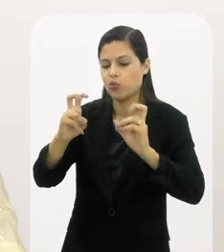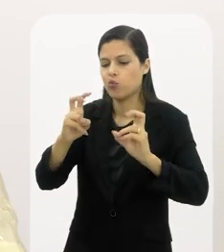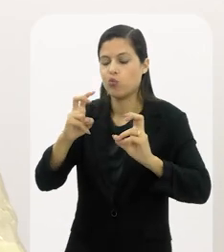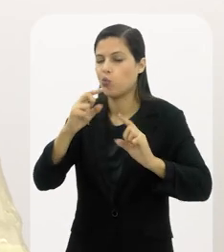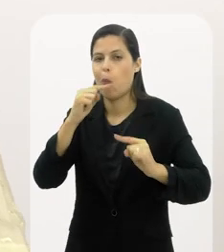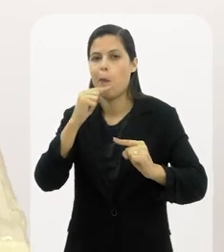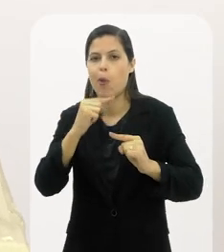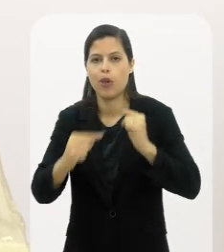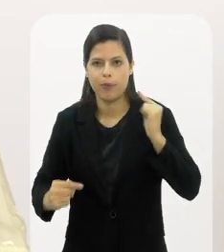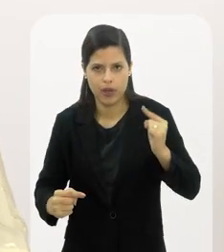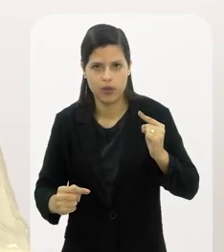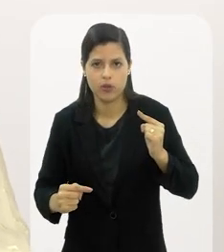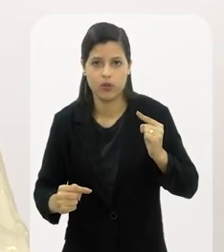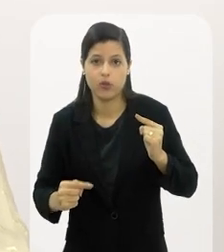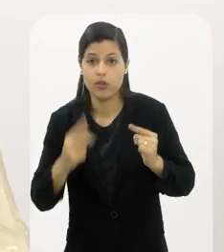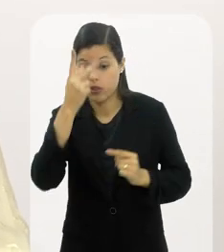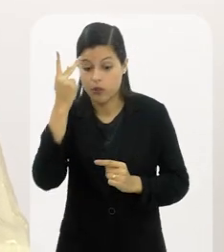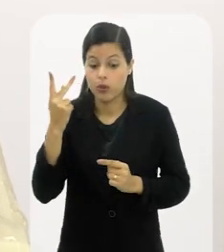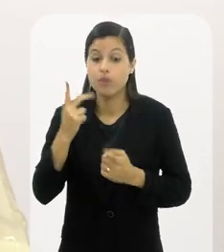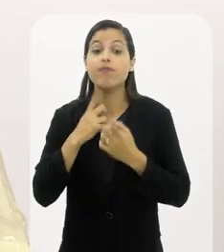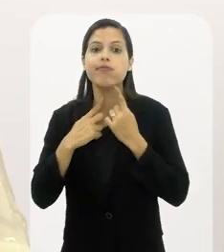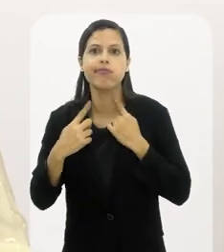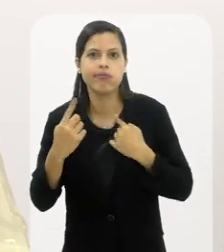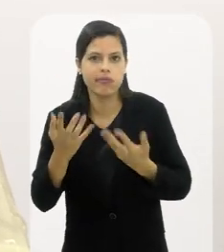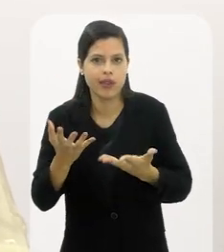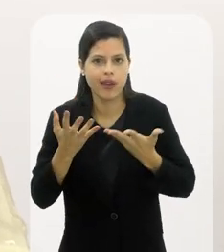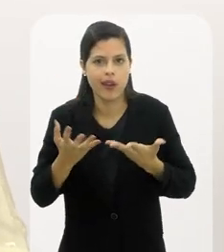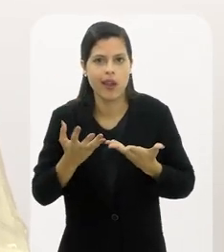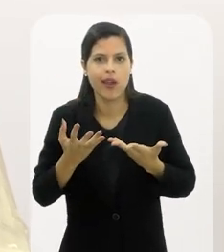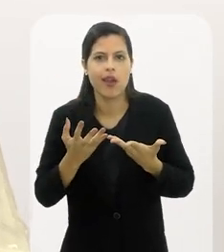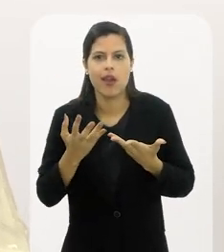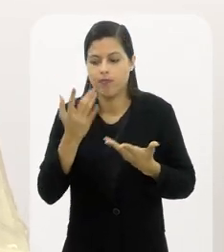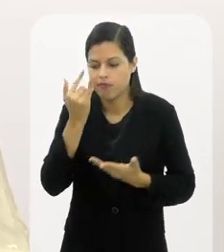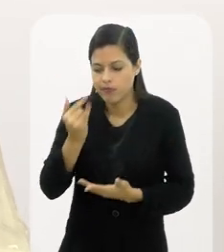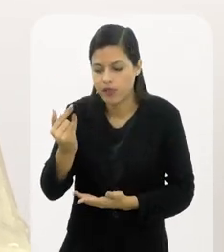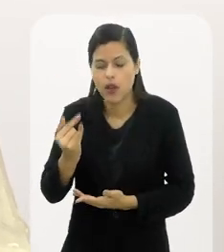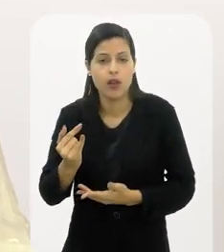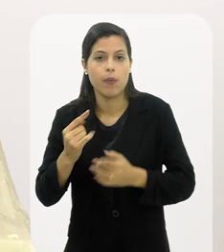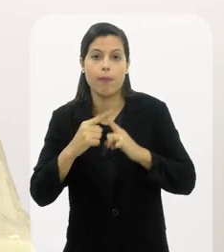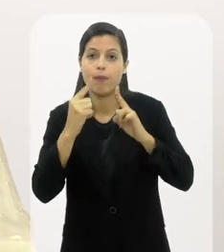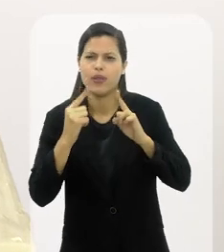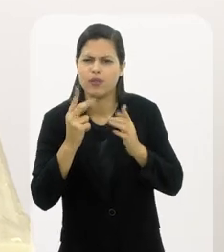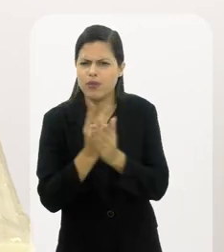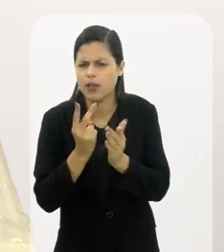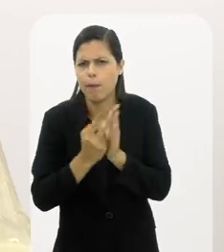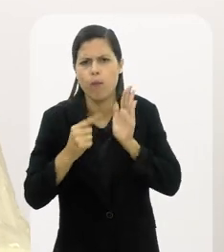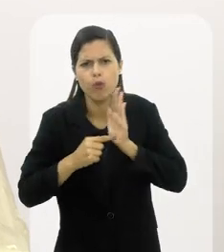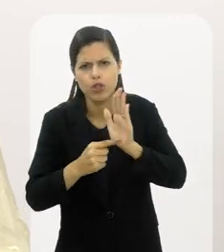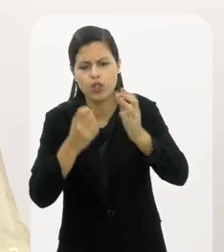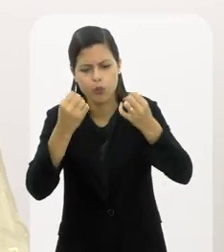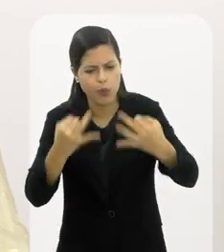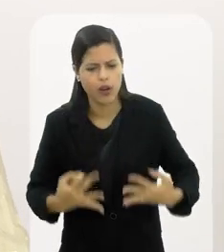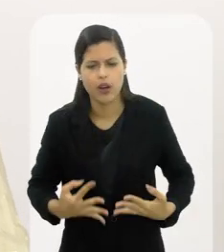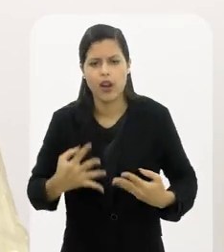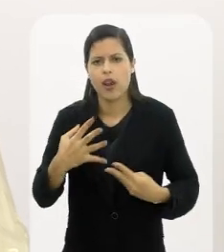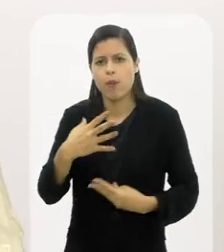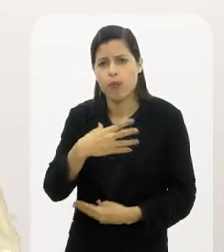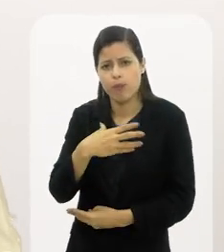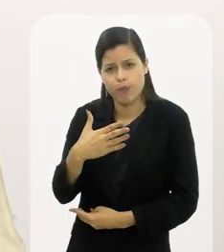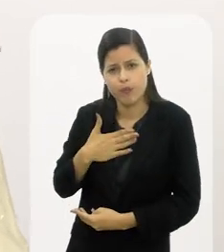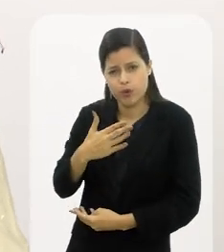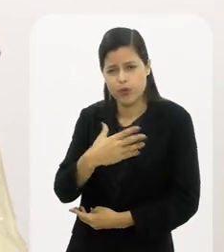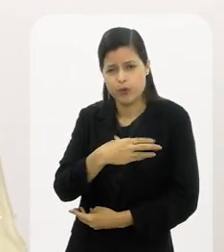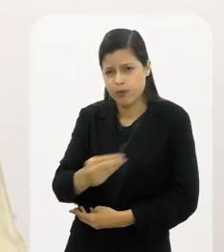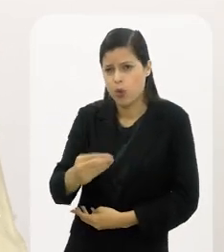proibido, ele é mais desejado. Então, eu sempre mostrei da importância, os meus filhos nunca fumaram, embora